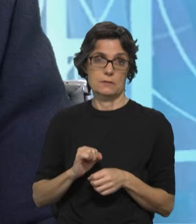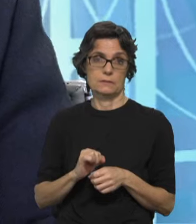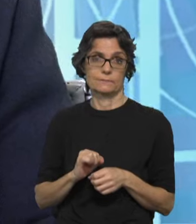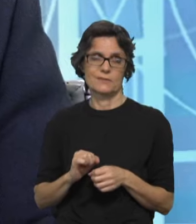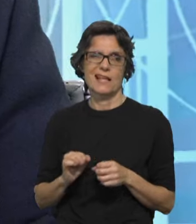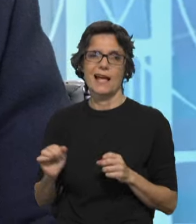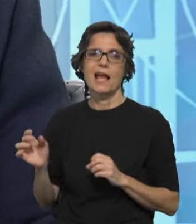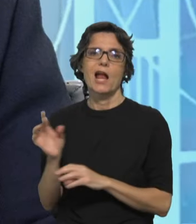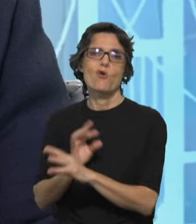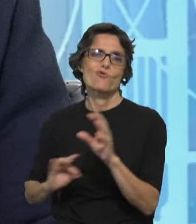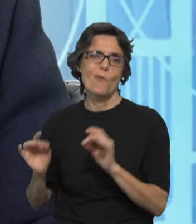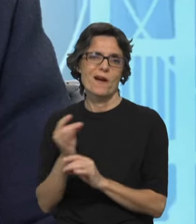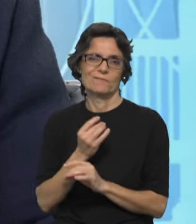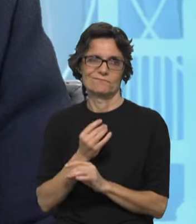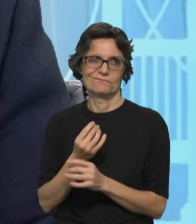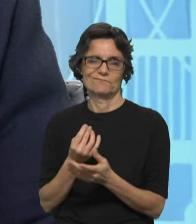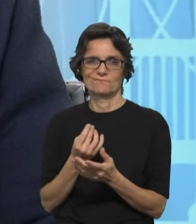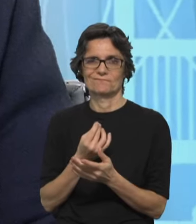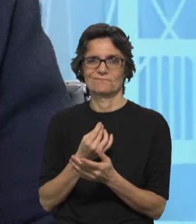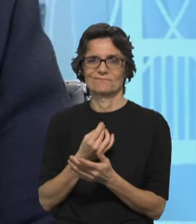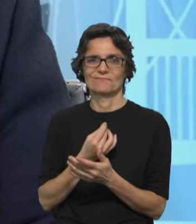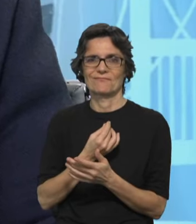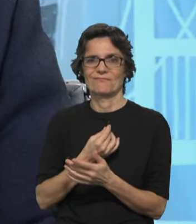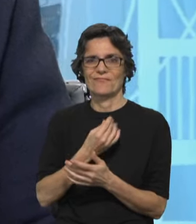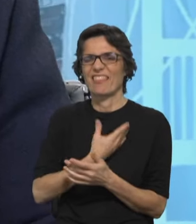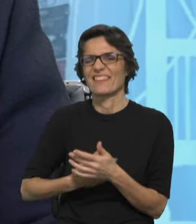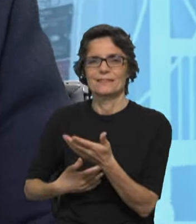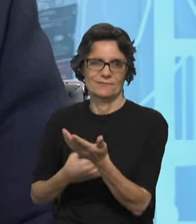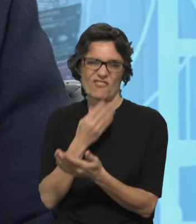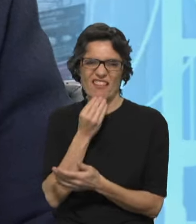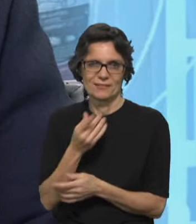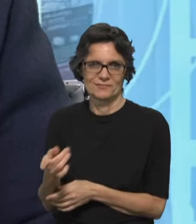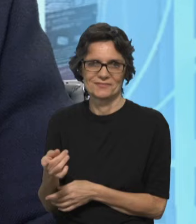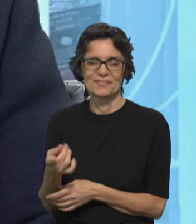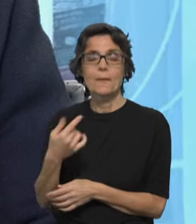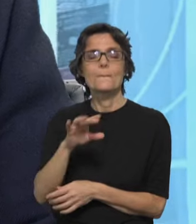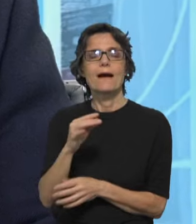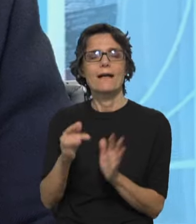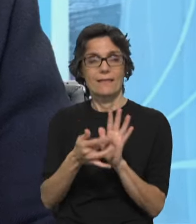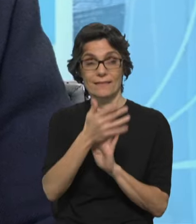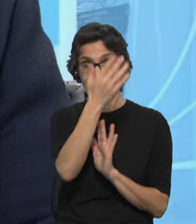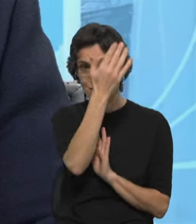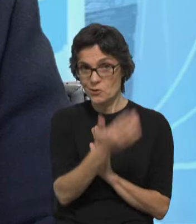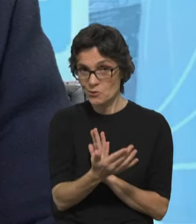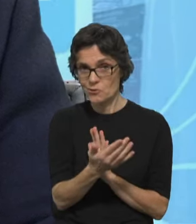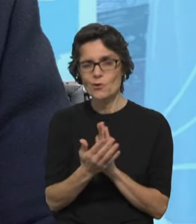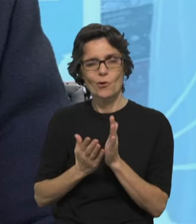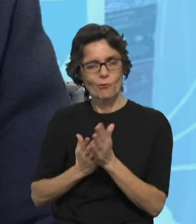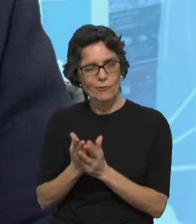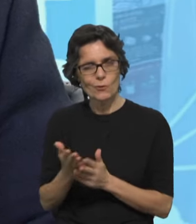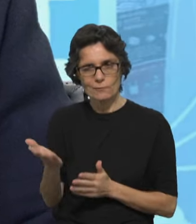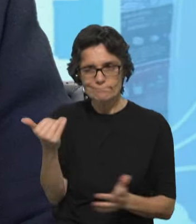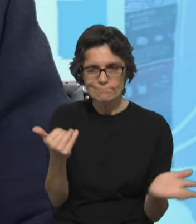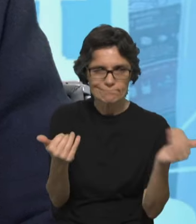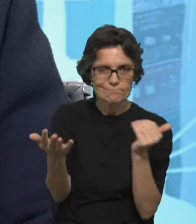Europa, mas Deus, o Senhor ressuscitado, não desiste de tocar, de chamar